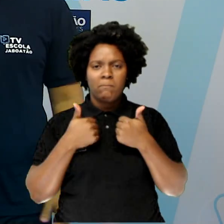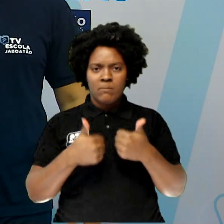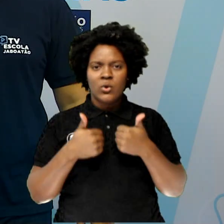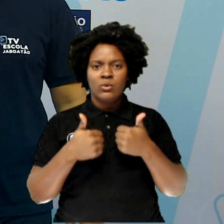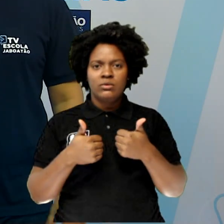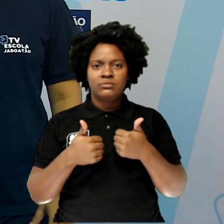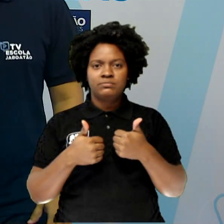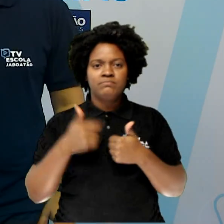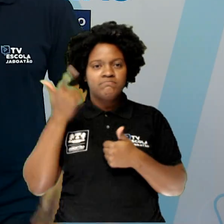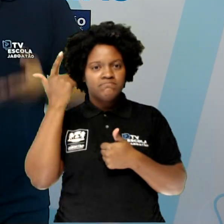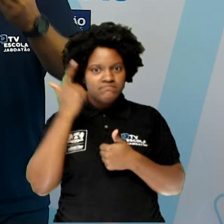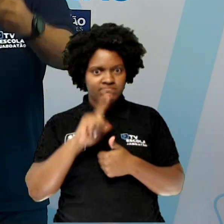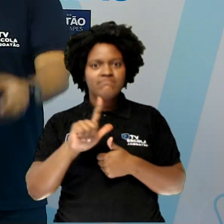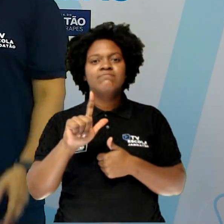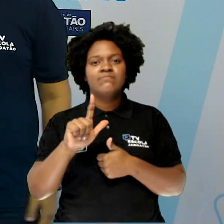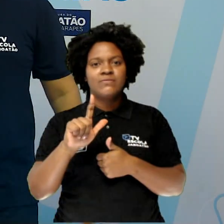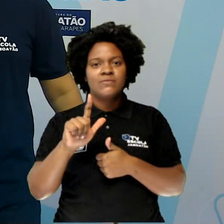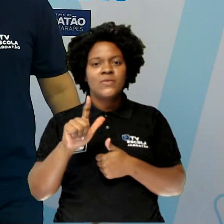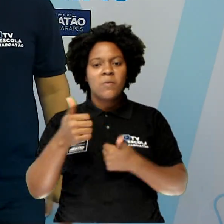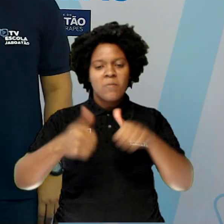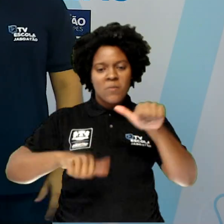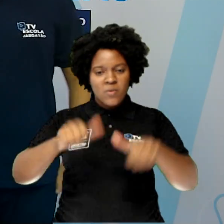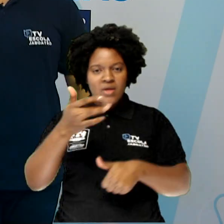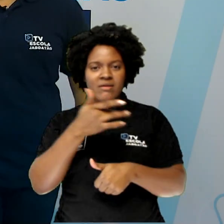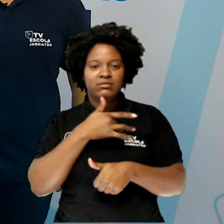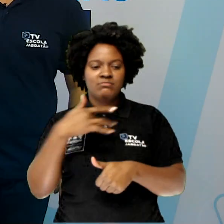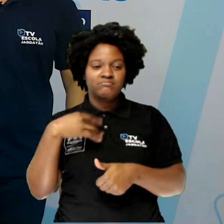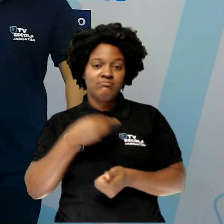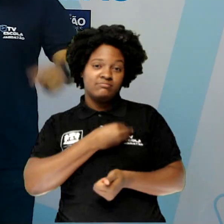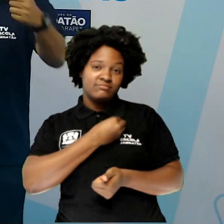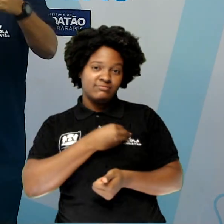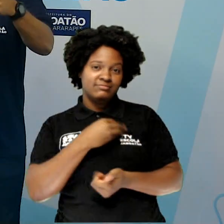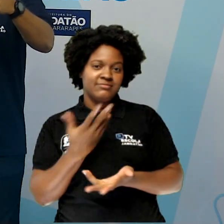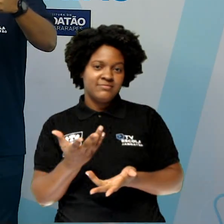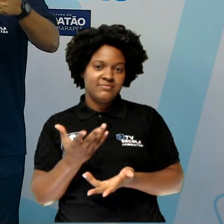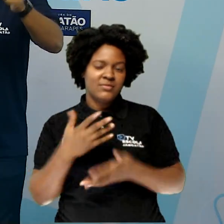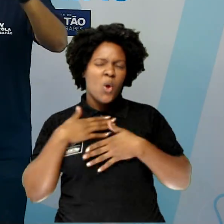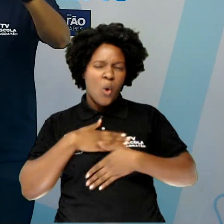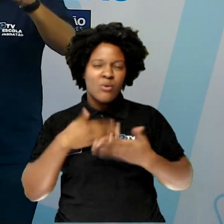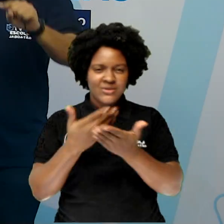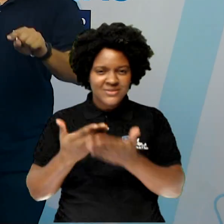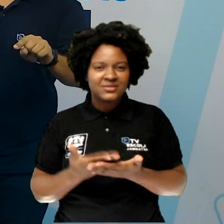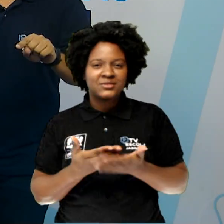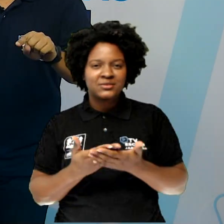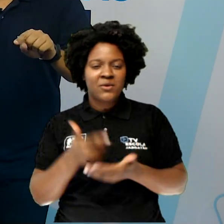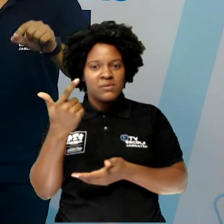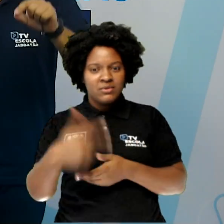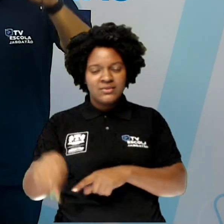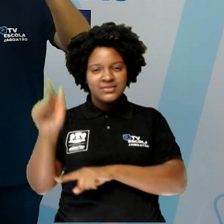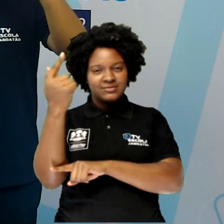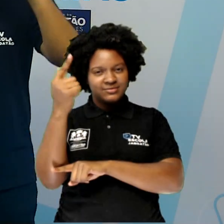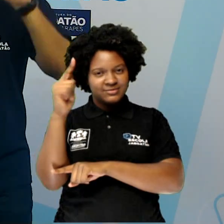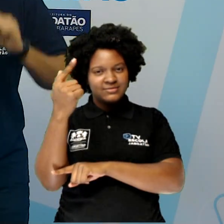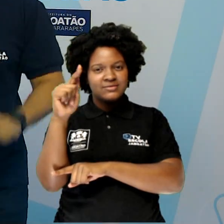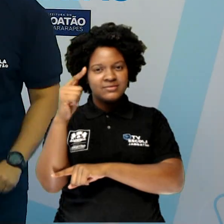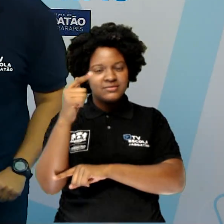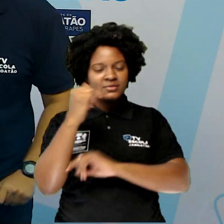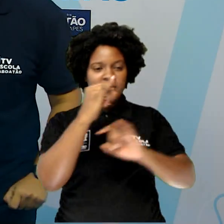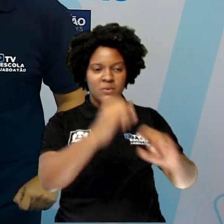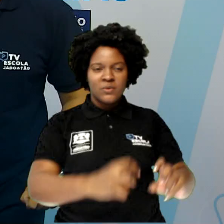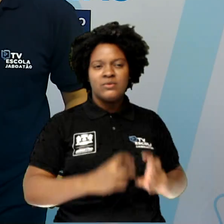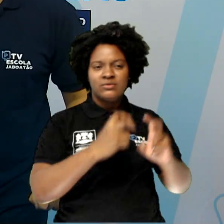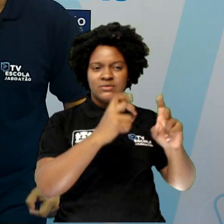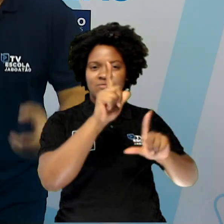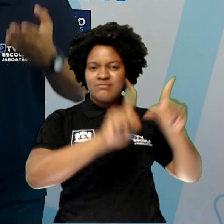com certeza vai ganhar em qualidade de vida. Beleza? Gostou da aula? Essa foi mais uma aula de geografia aqui no TV